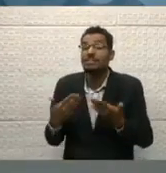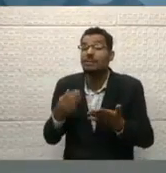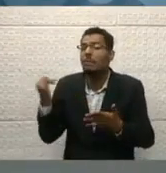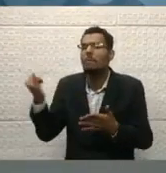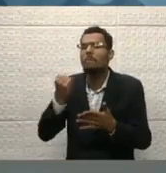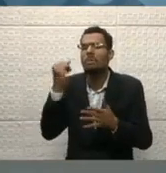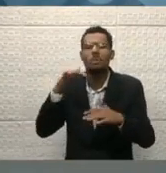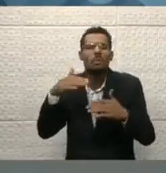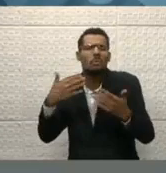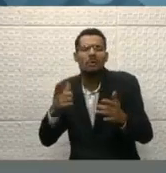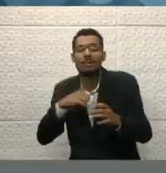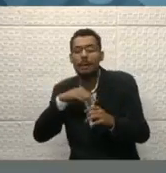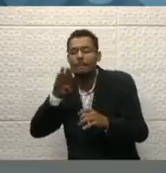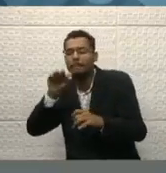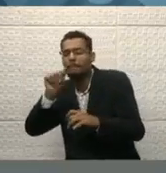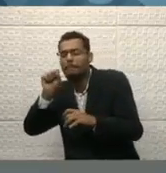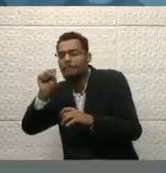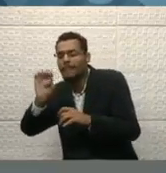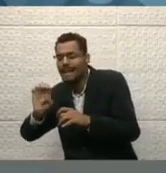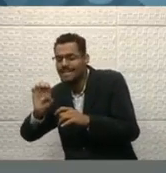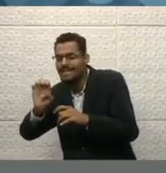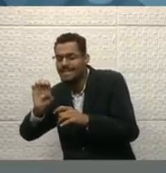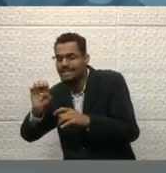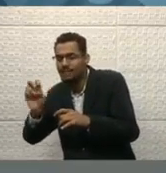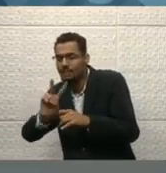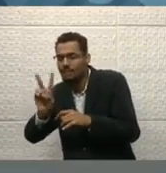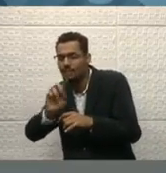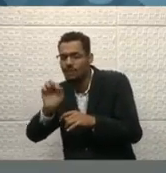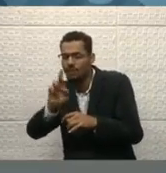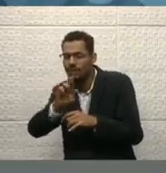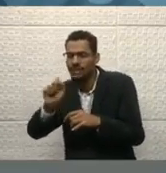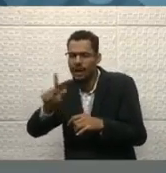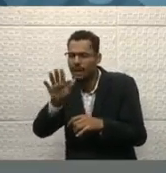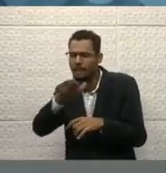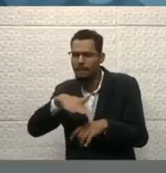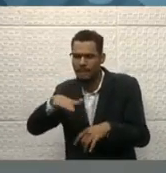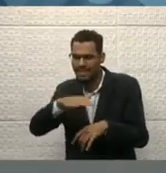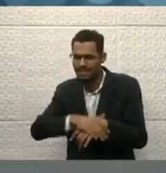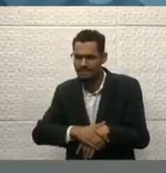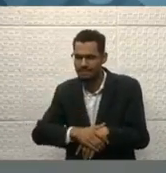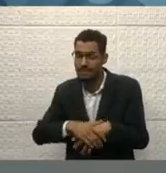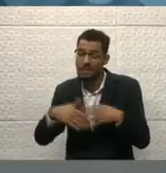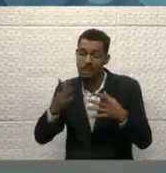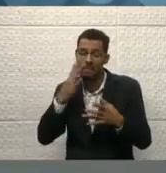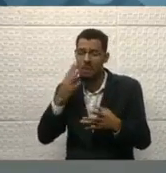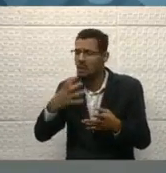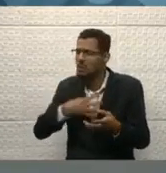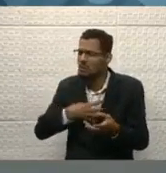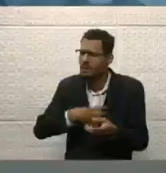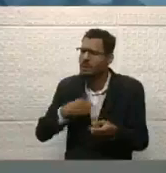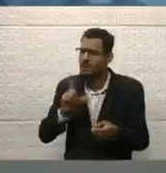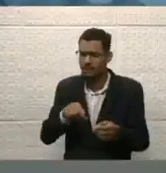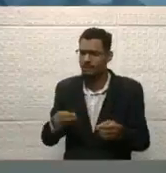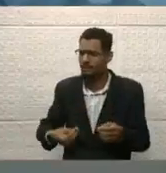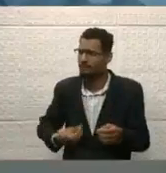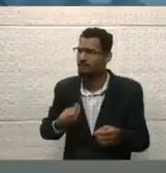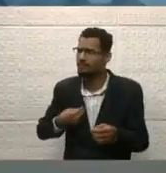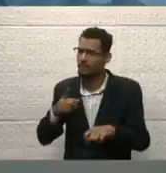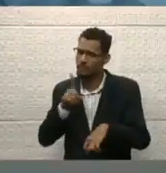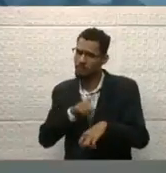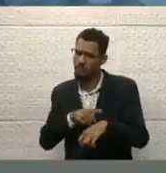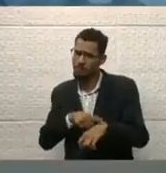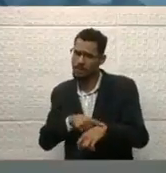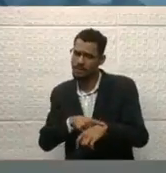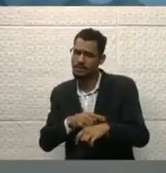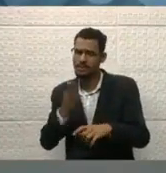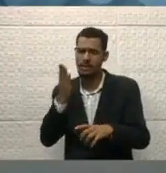importância, por exemplo, da base dos espaços vetoriais nessa construção? De que forma elas se farão presentes no momento de